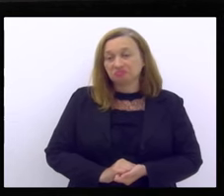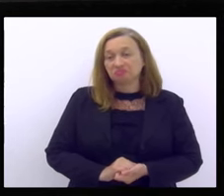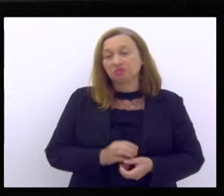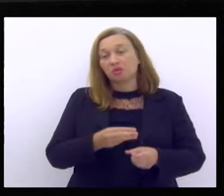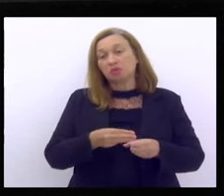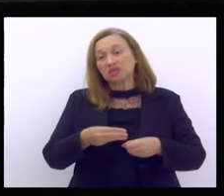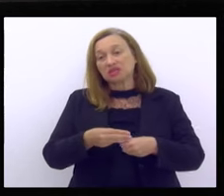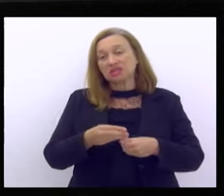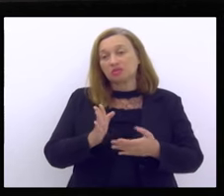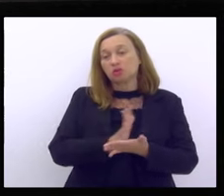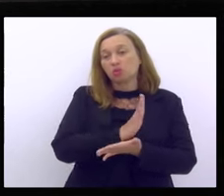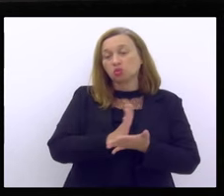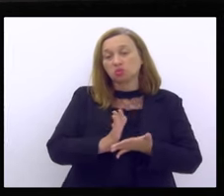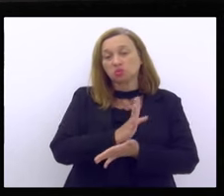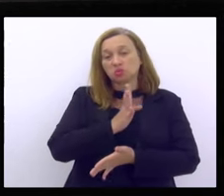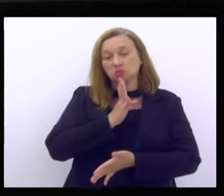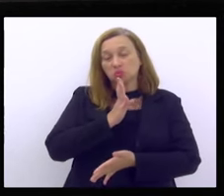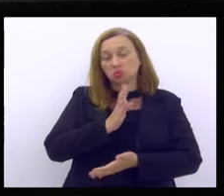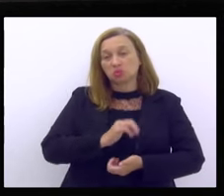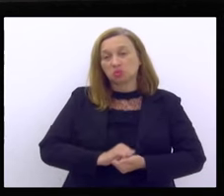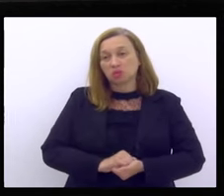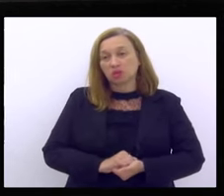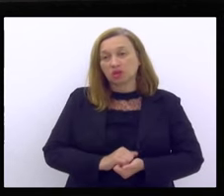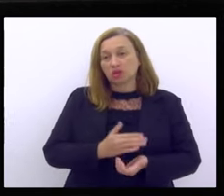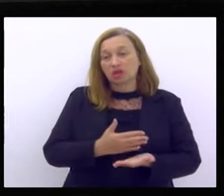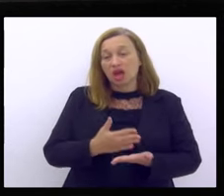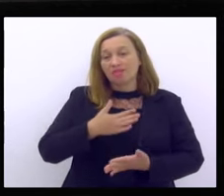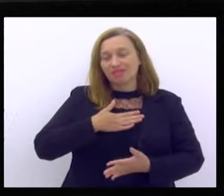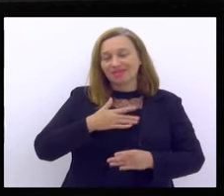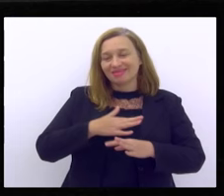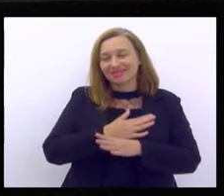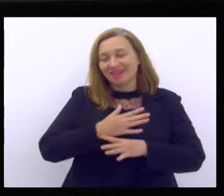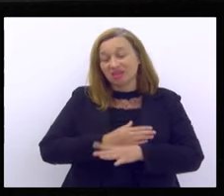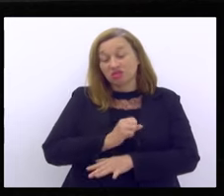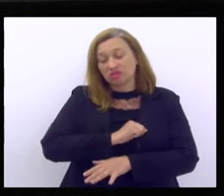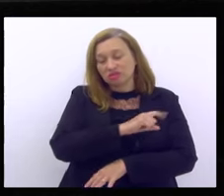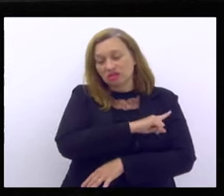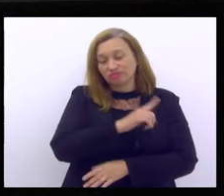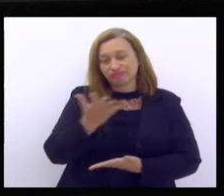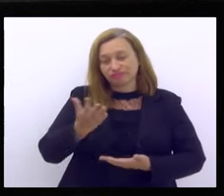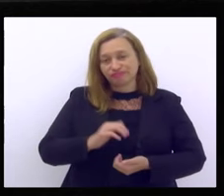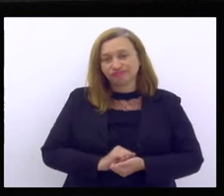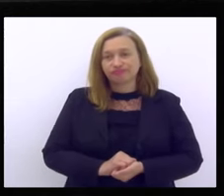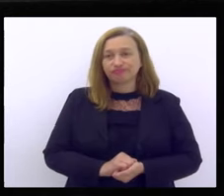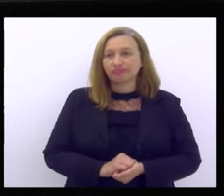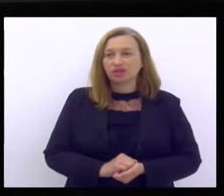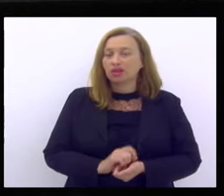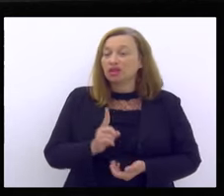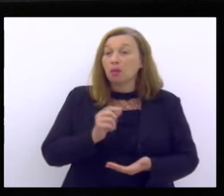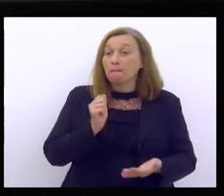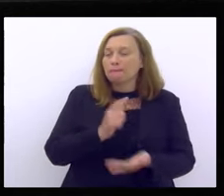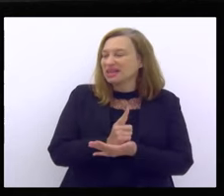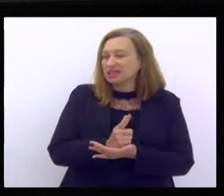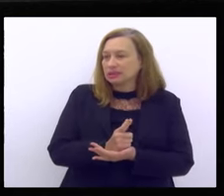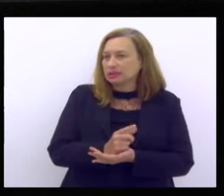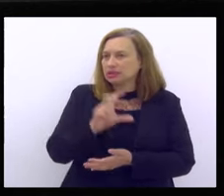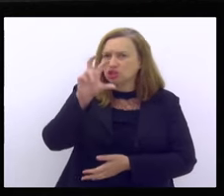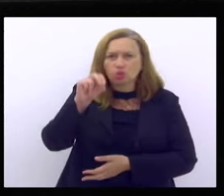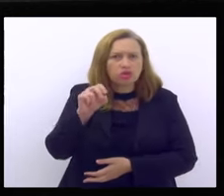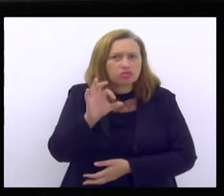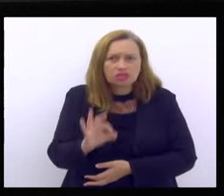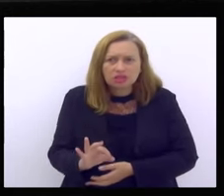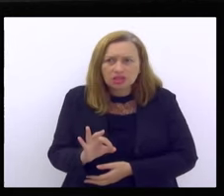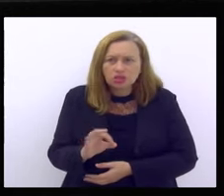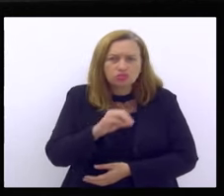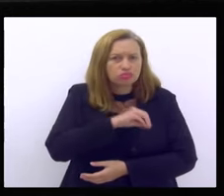municípios conhecidos, a começar pela minha cidade, São Gonçalo, que não paga nem 50% do